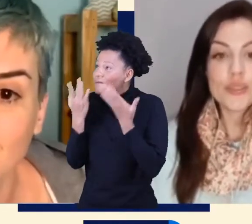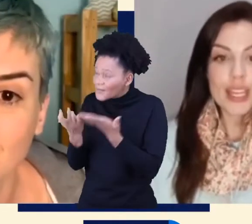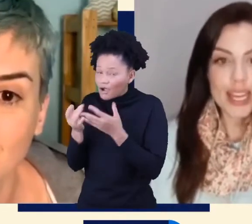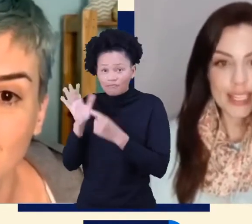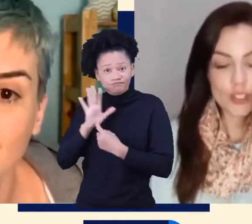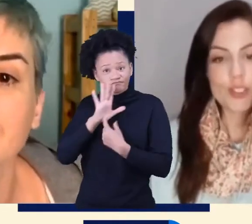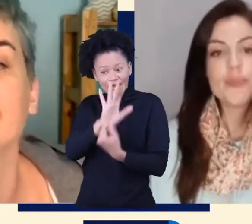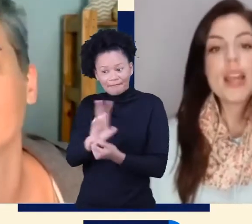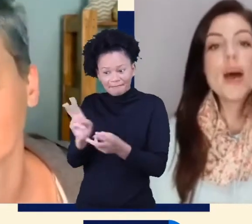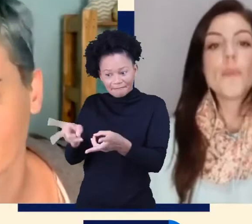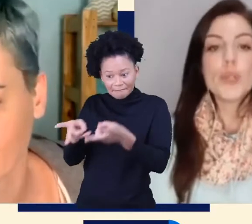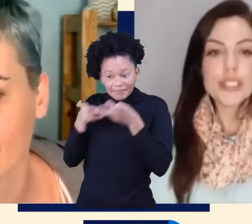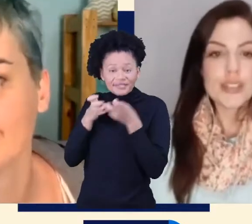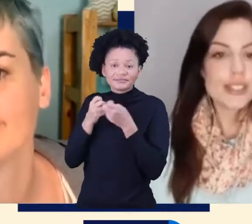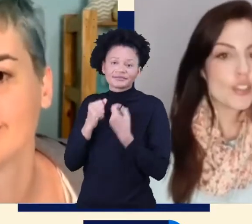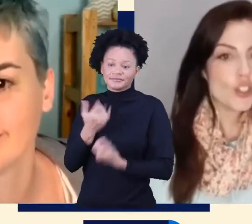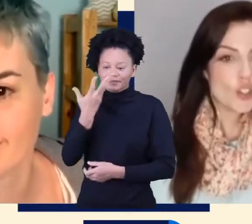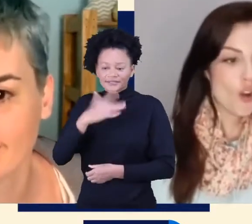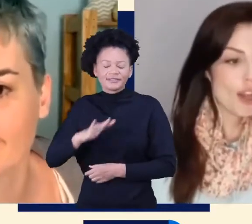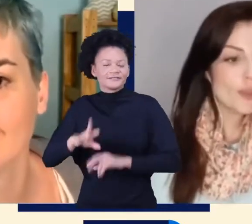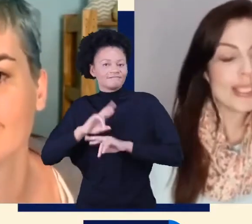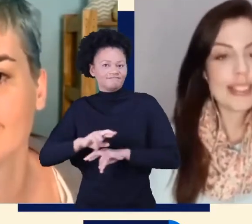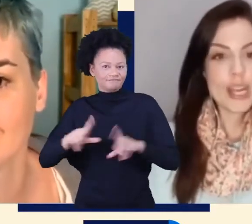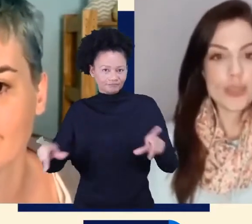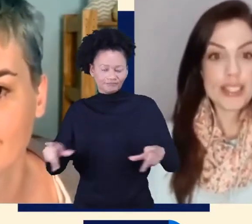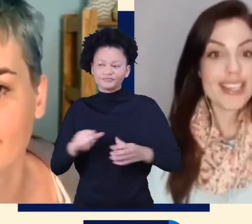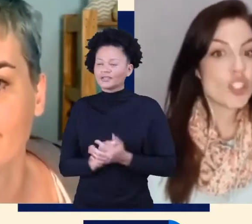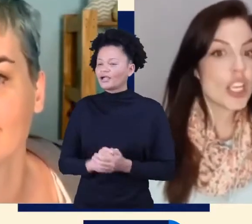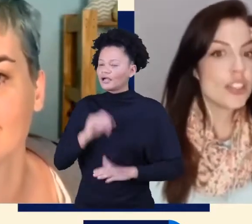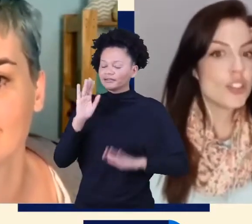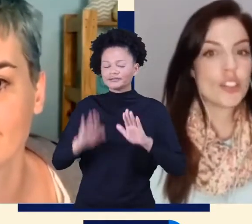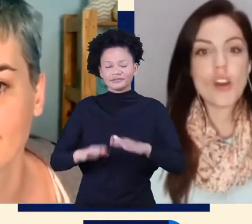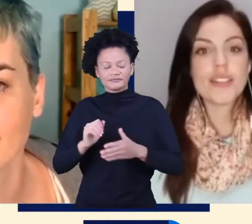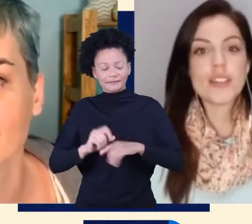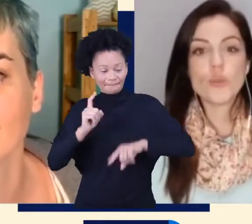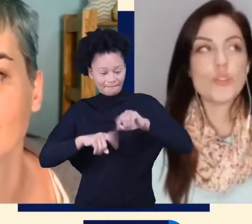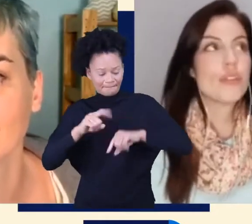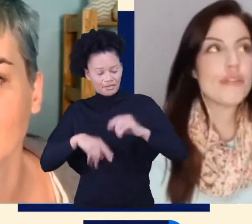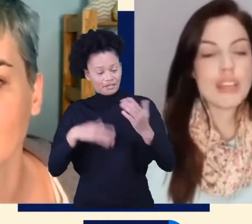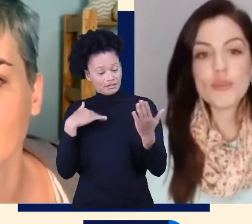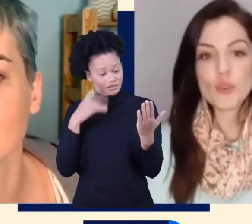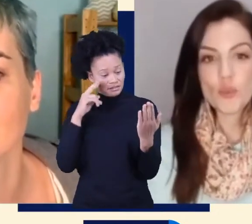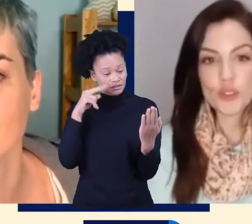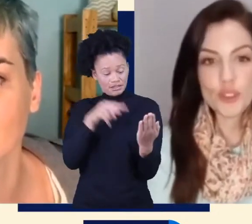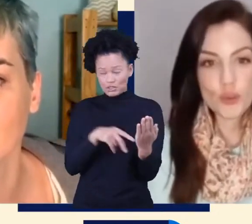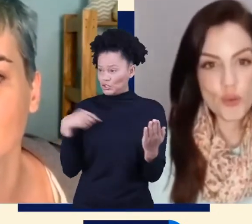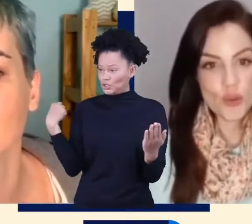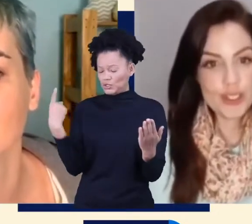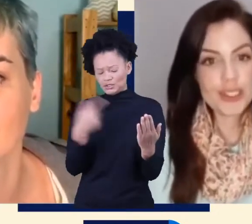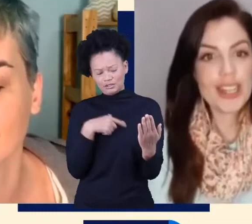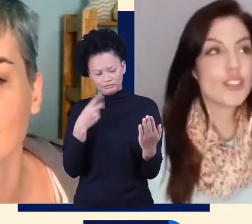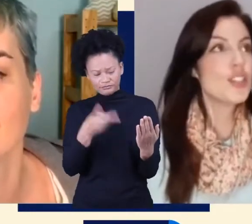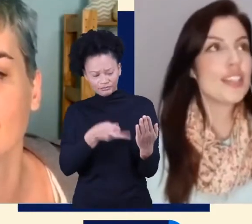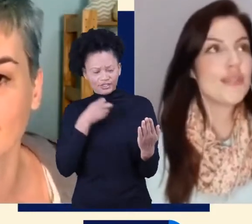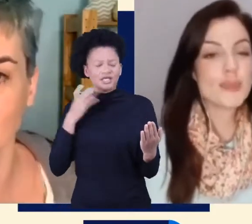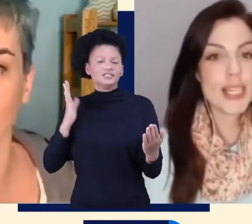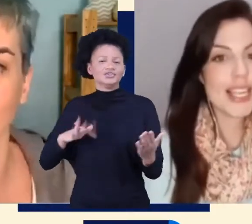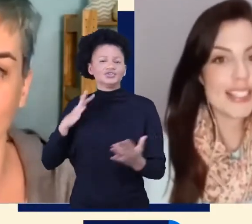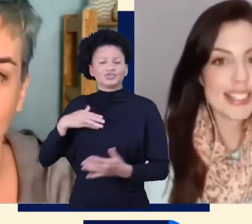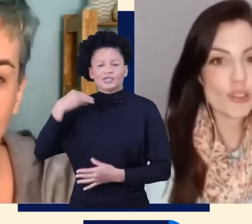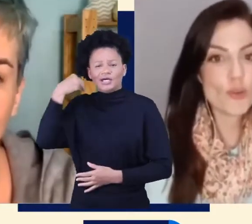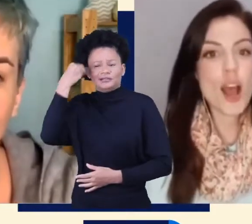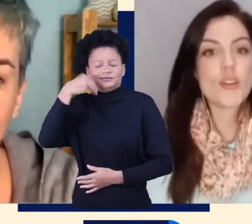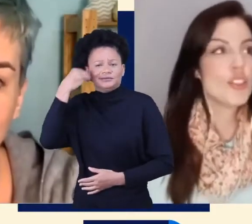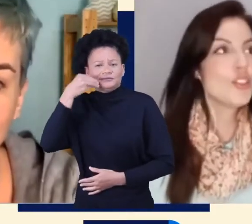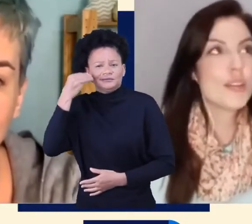criança é diferente. Muitas vezes a gente olha um material assim, nós adultos já vivemos um monte de coisa, né? A gente já teve